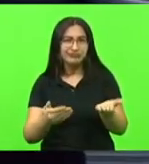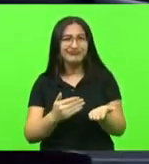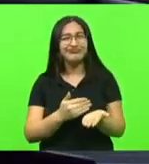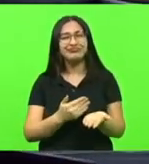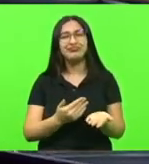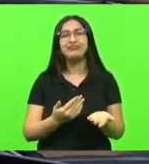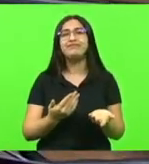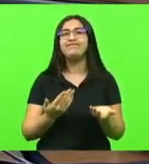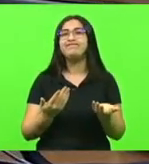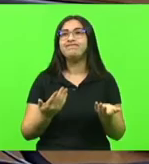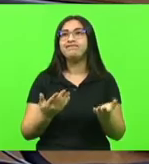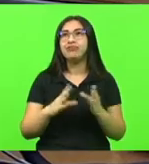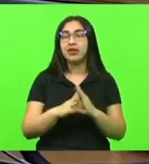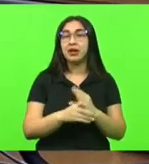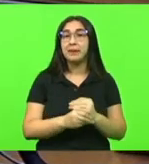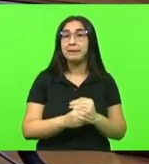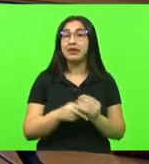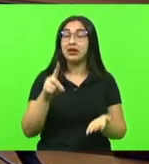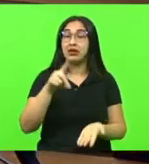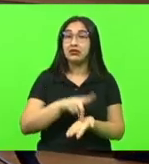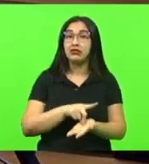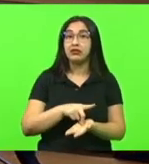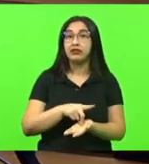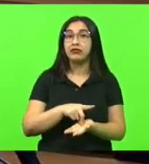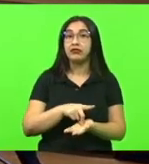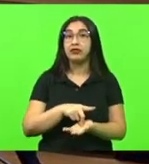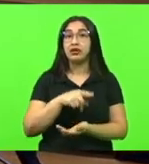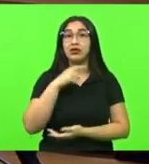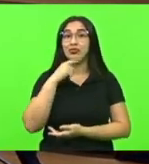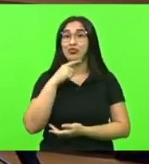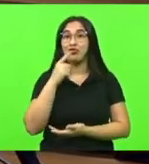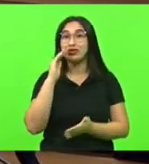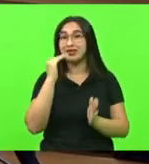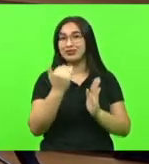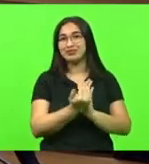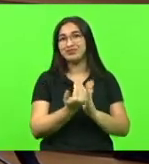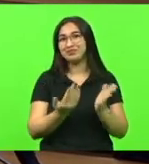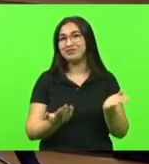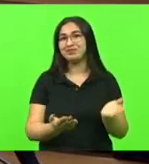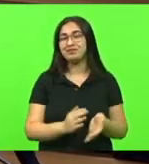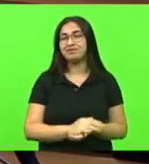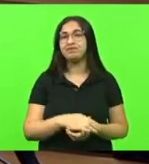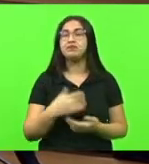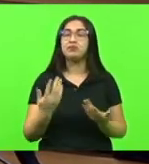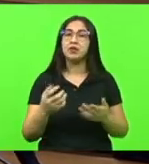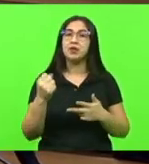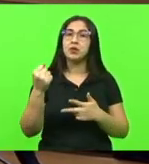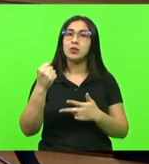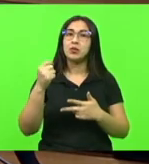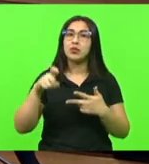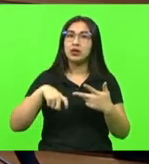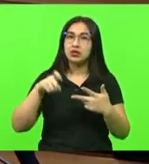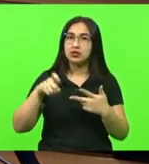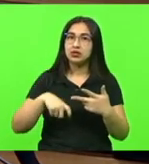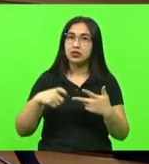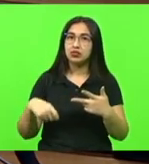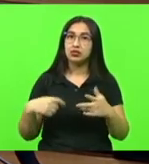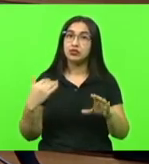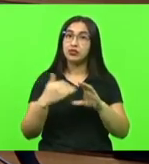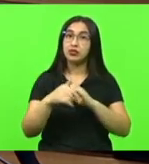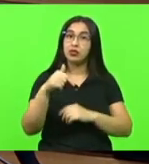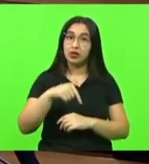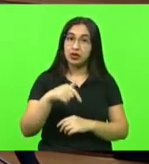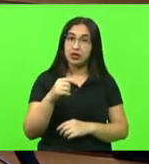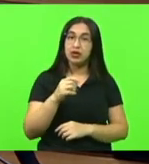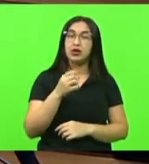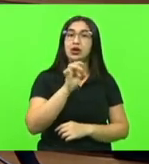emenda original não há possibilidade de execução. Então, o Poder Executivo mandou para cá e nós remetemos a cada deputado que